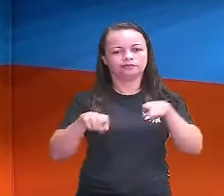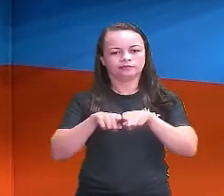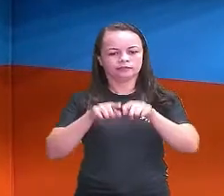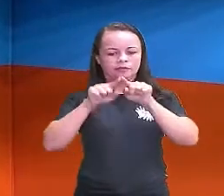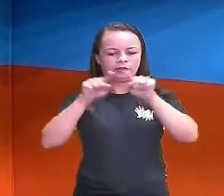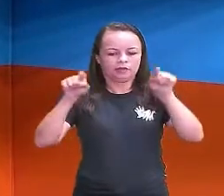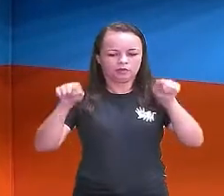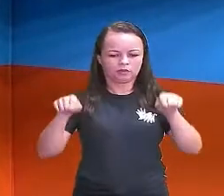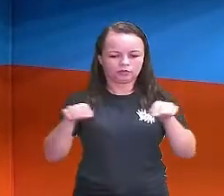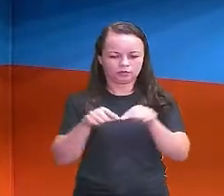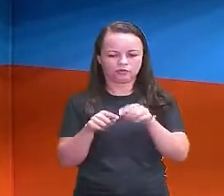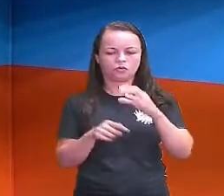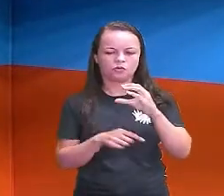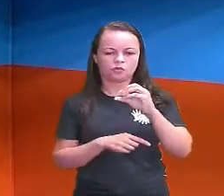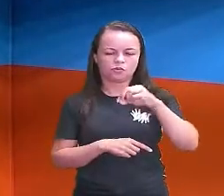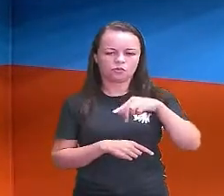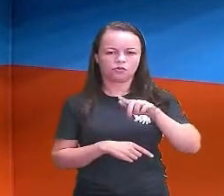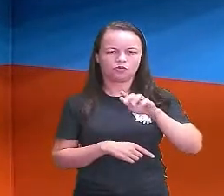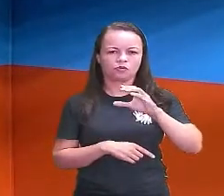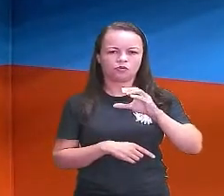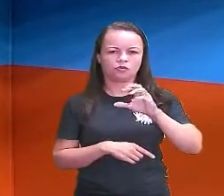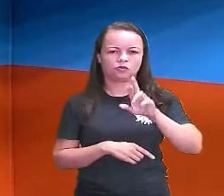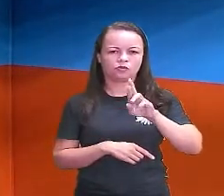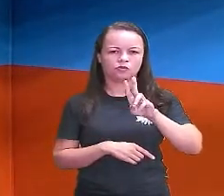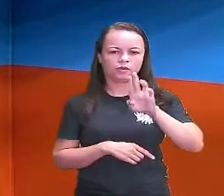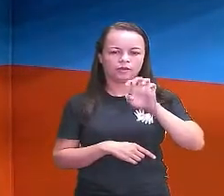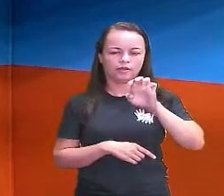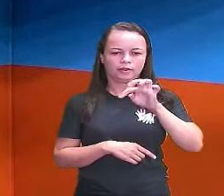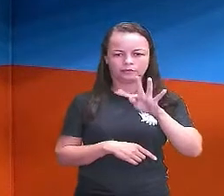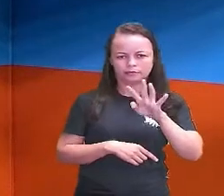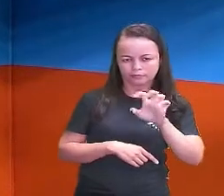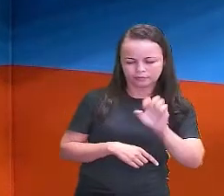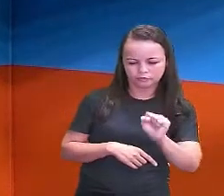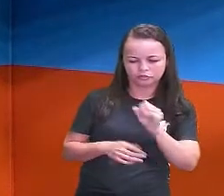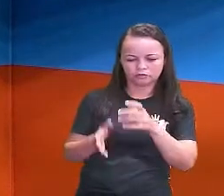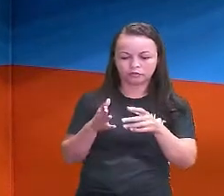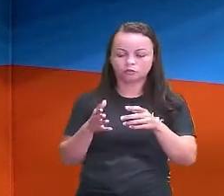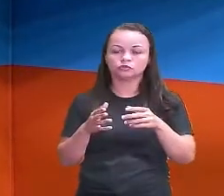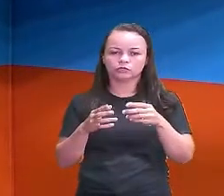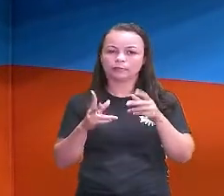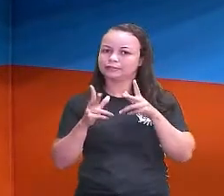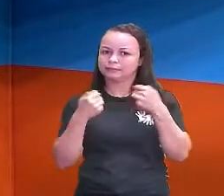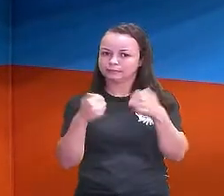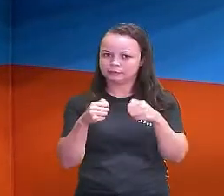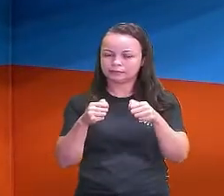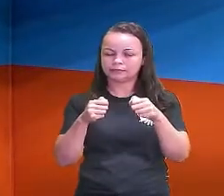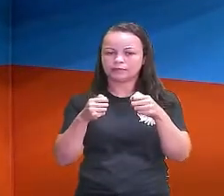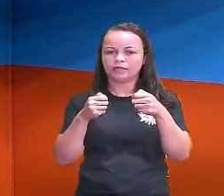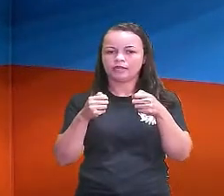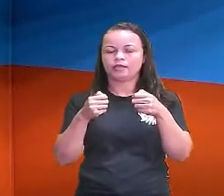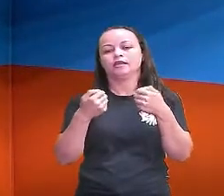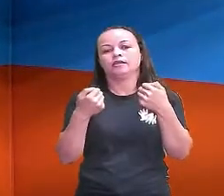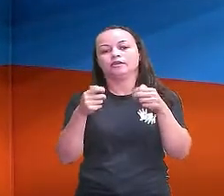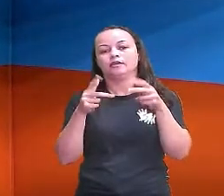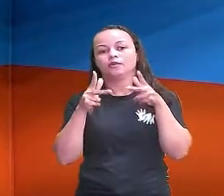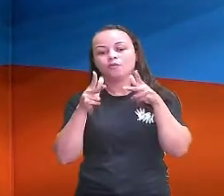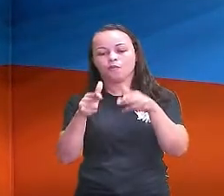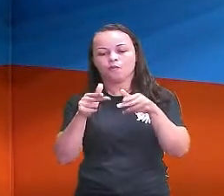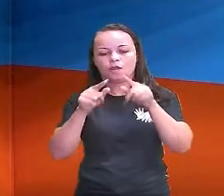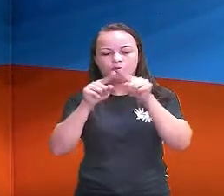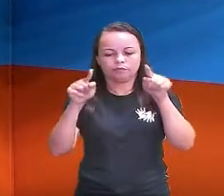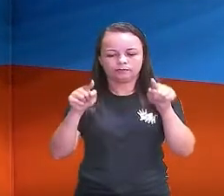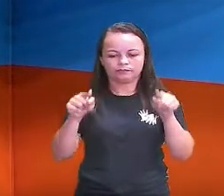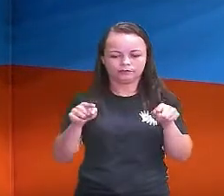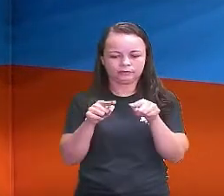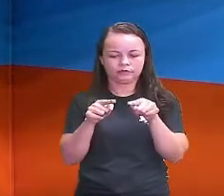congruentes, ou seja, todos os 4 lados do quadrado, ele tem que ser igual, tá? Diferente do retângulo, que ele só precisa ter